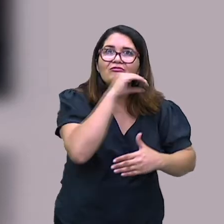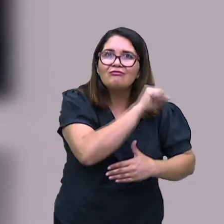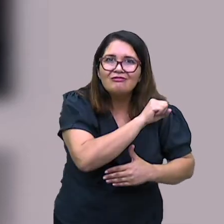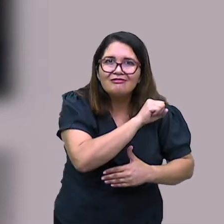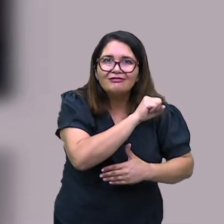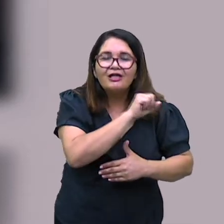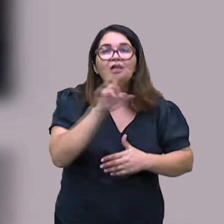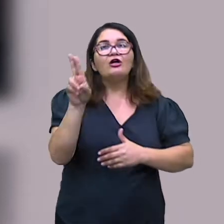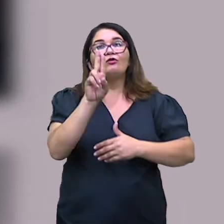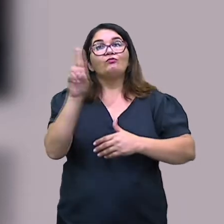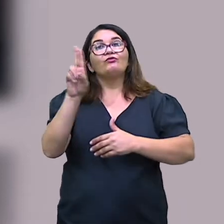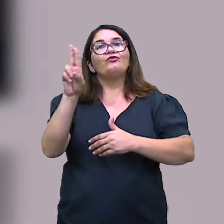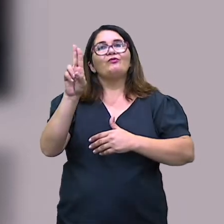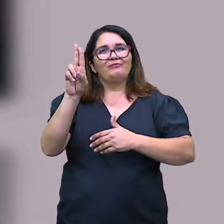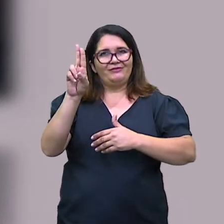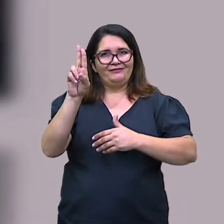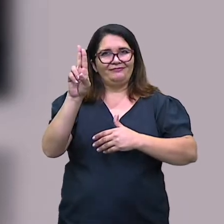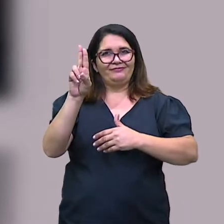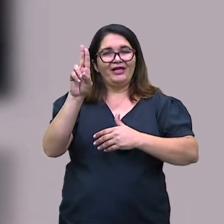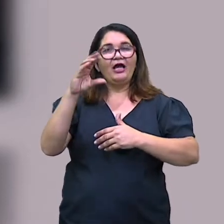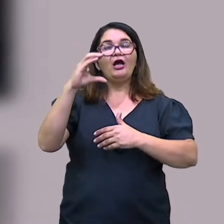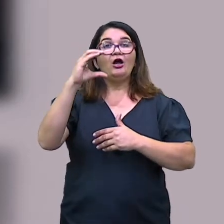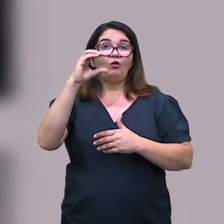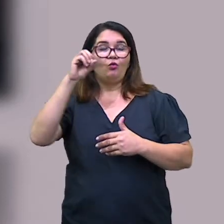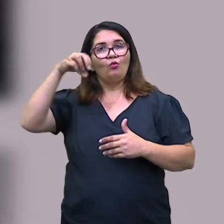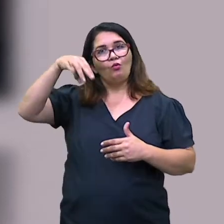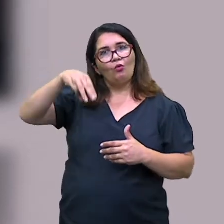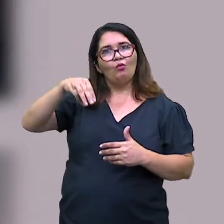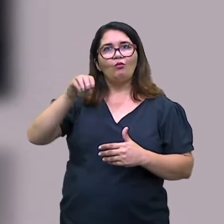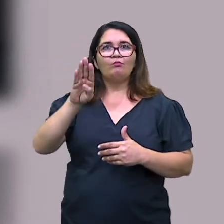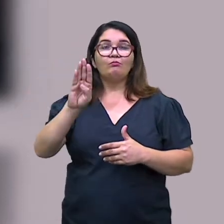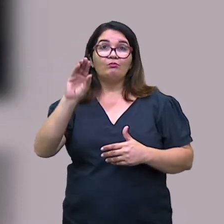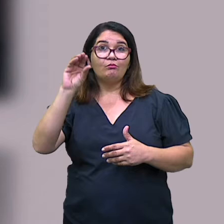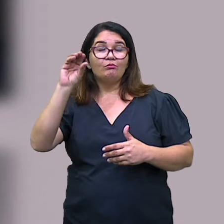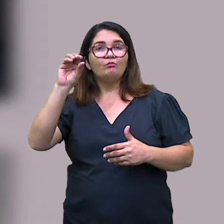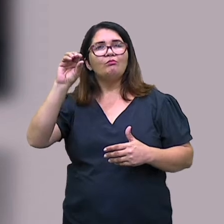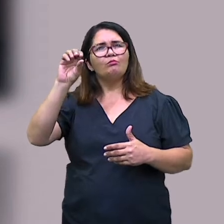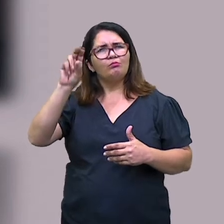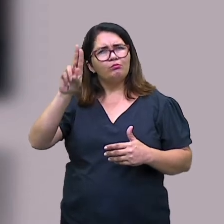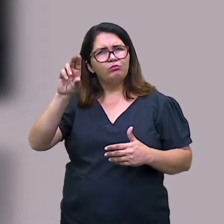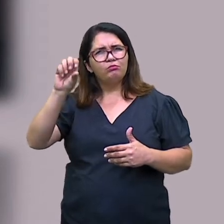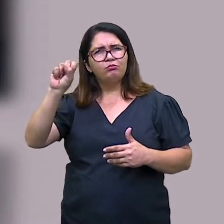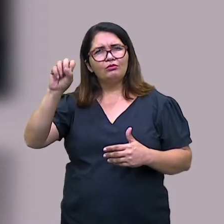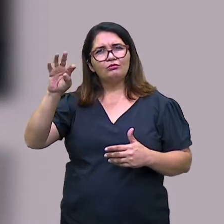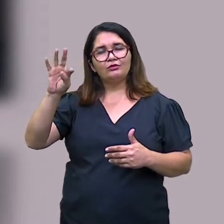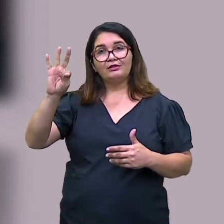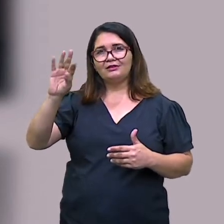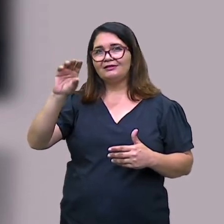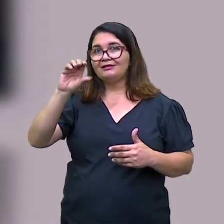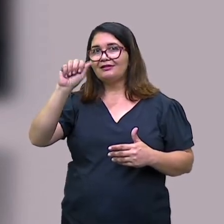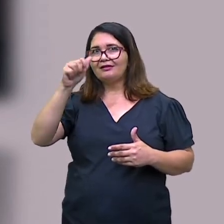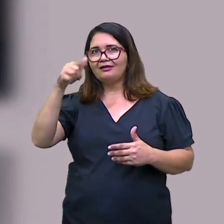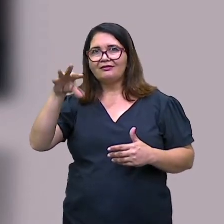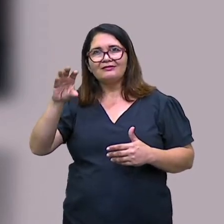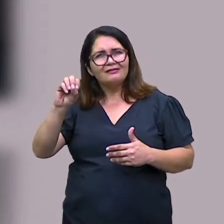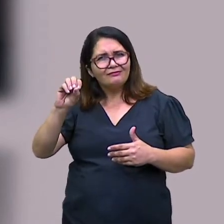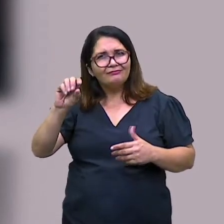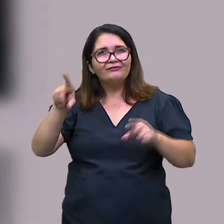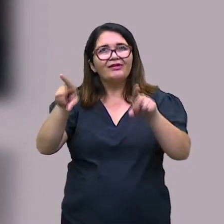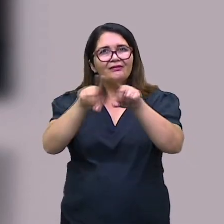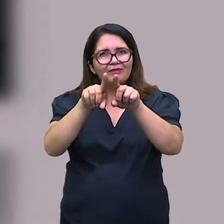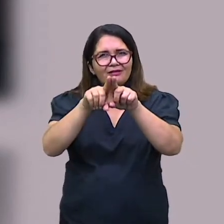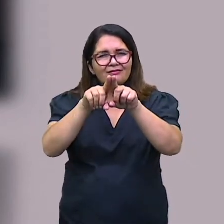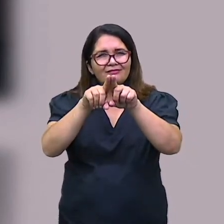de condução, não é mesmo? E a convecção? Lembra que nós falamos que na convecção há um